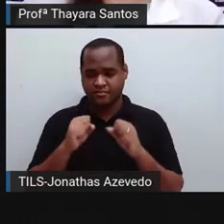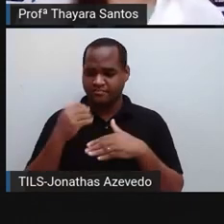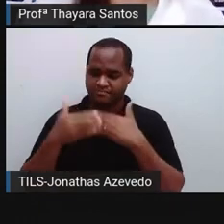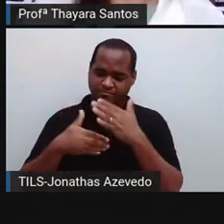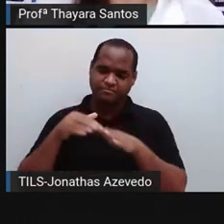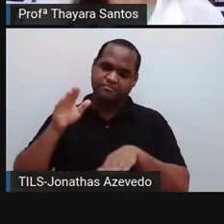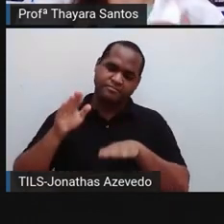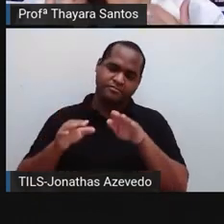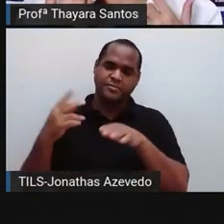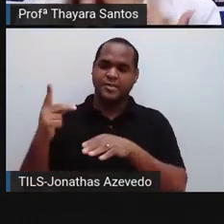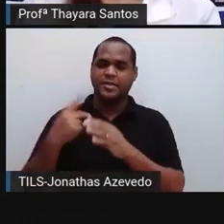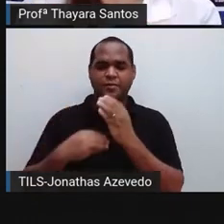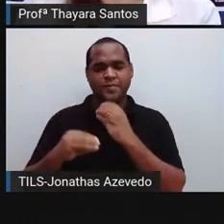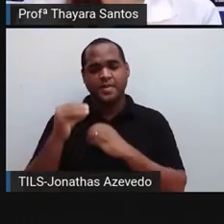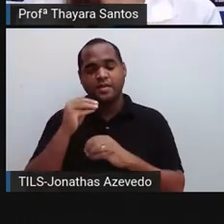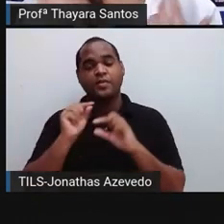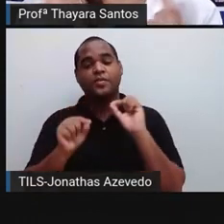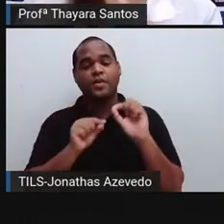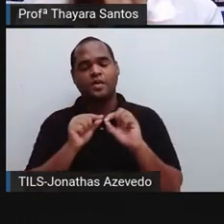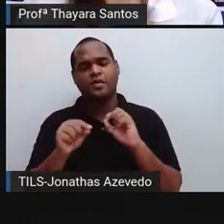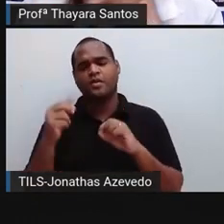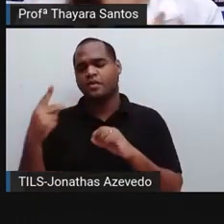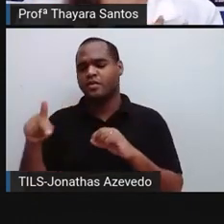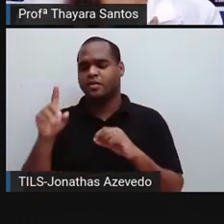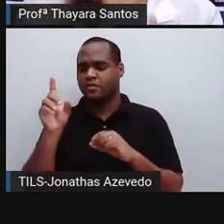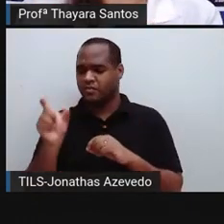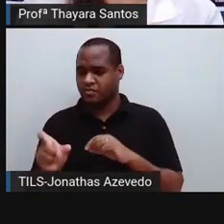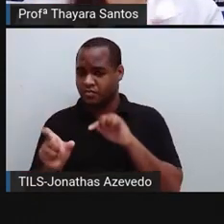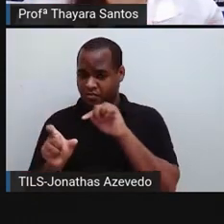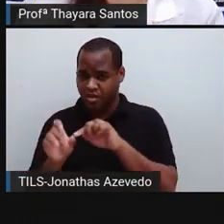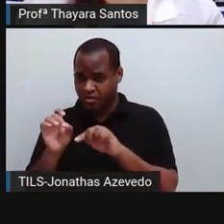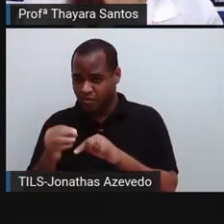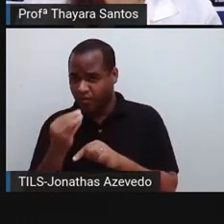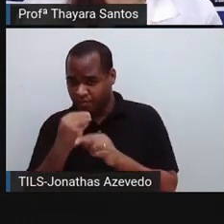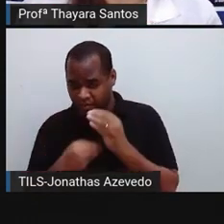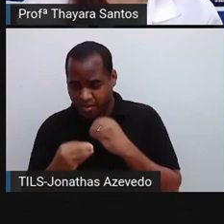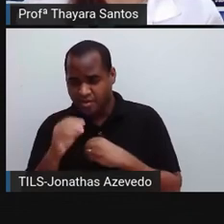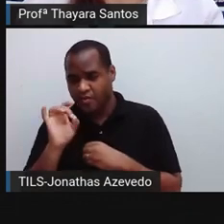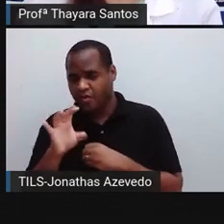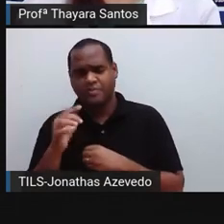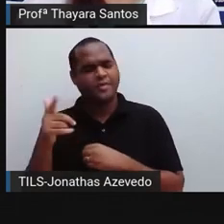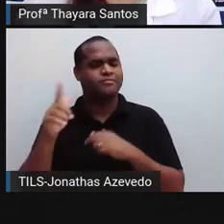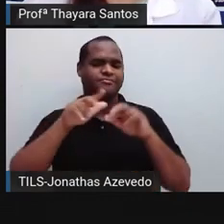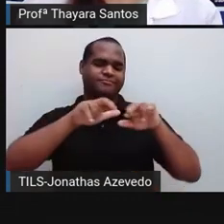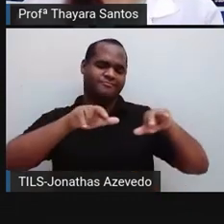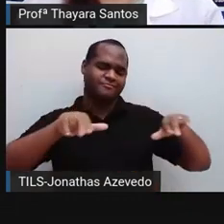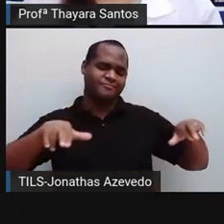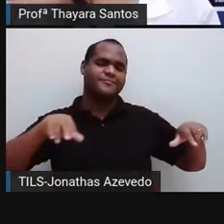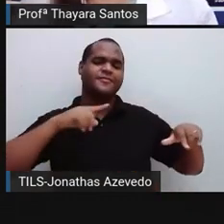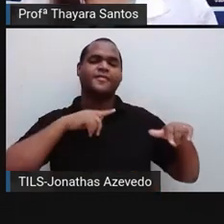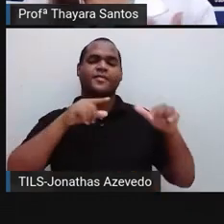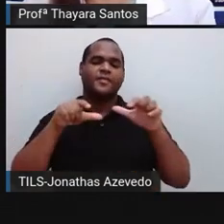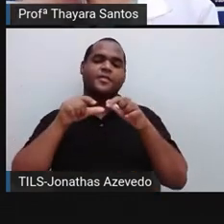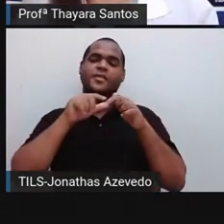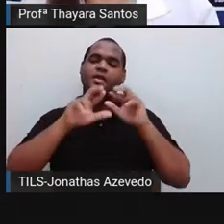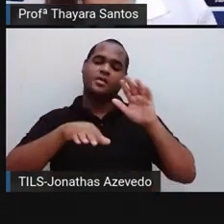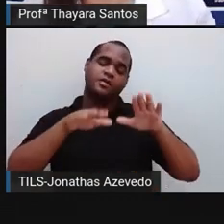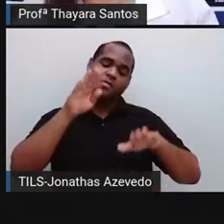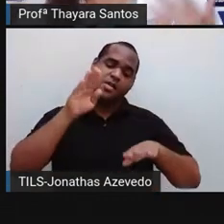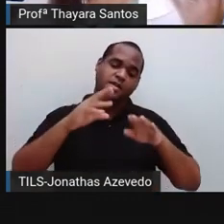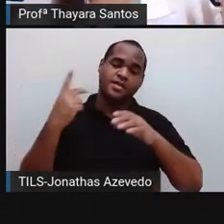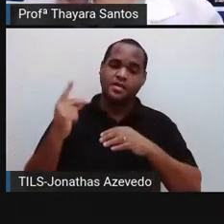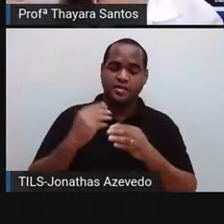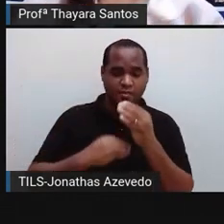do que ele se alimentou, porque um organismo ele não se alimenta só de uma coisa, ele se alimenta de várias coisas ali naquele ambiente. Então, vai depender do que ele